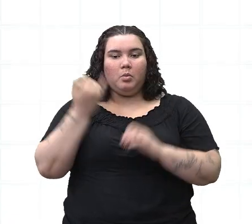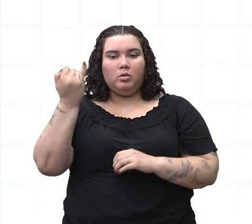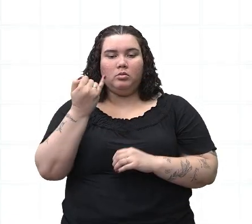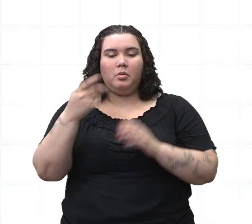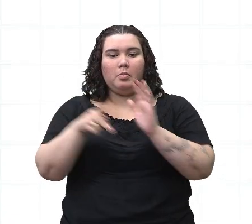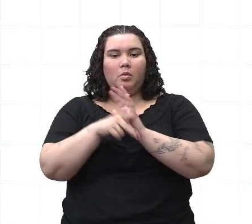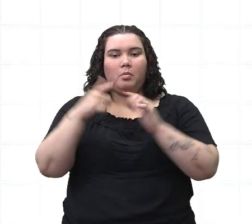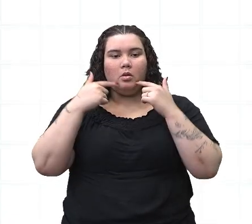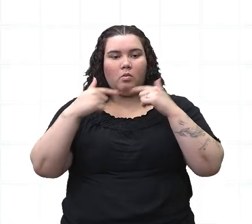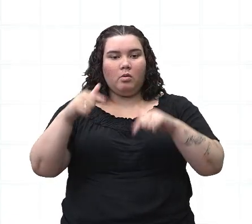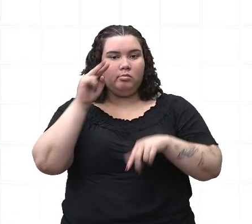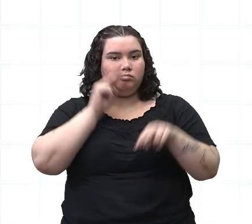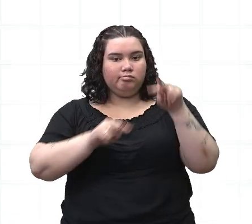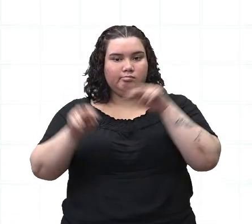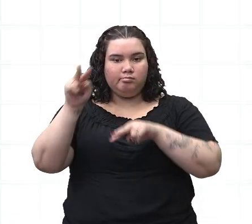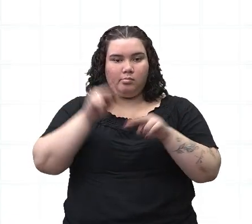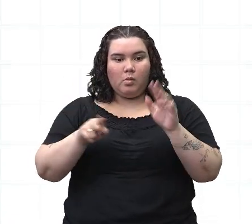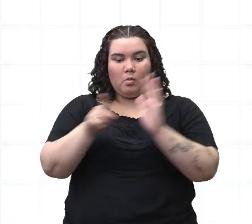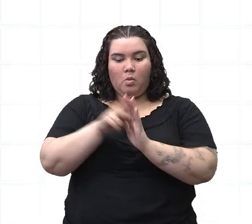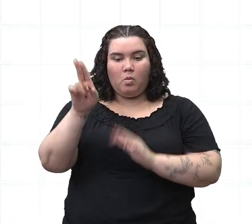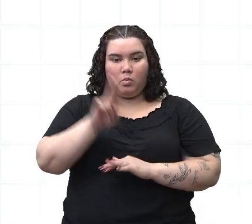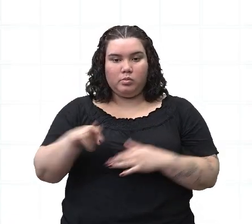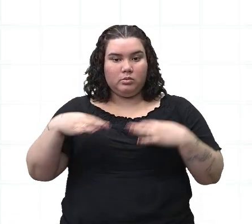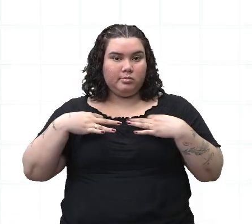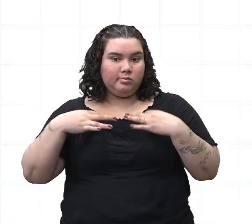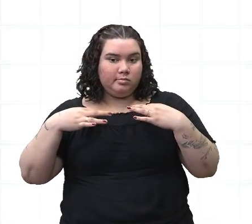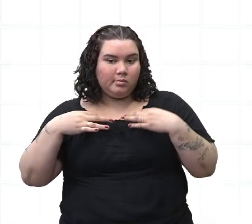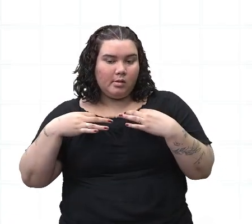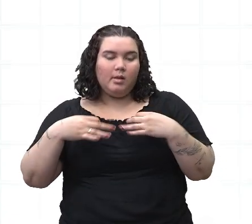por, além das vestimentas,